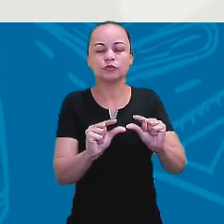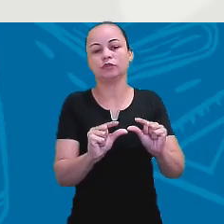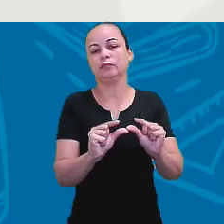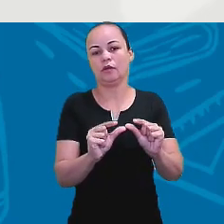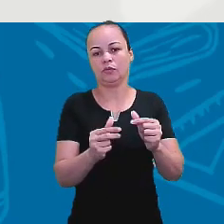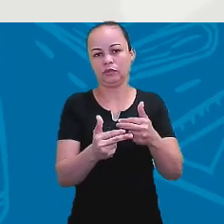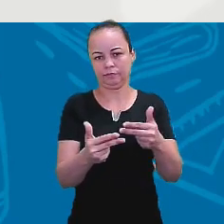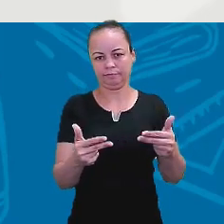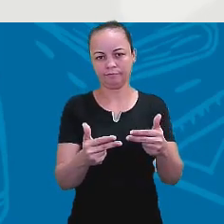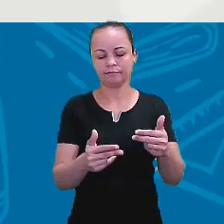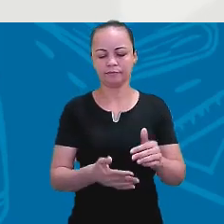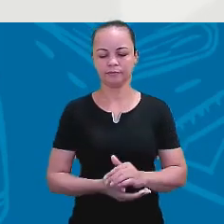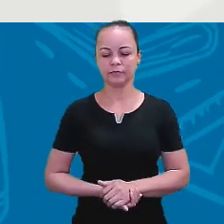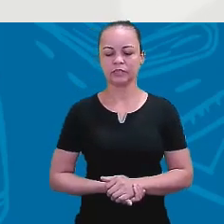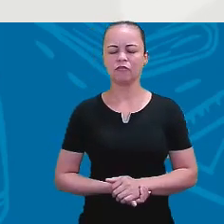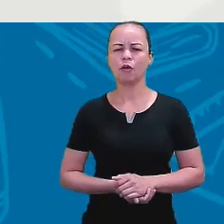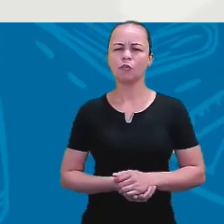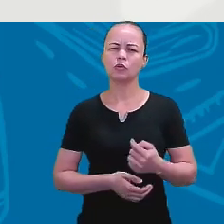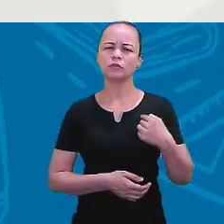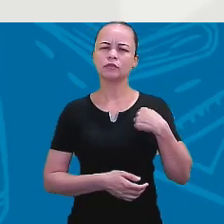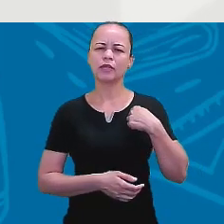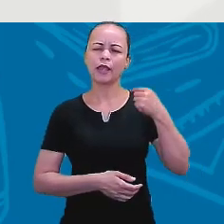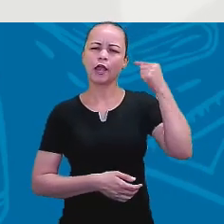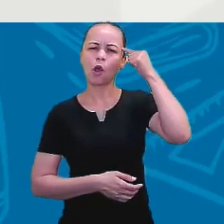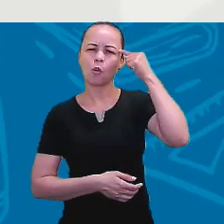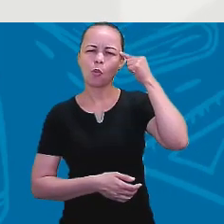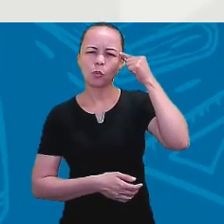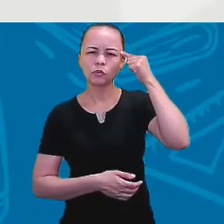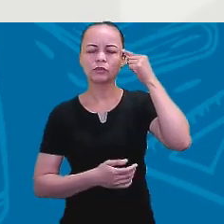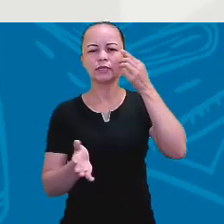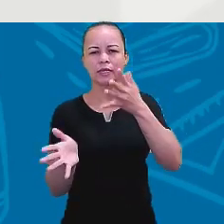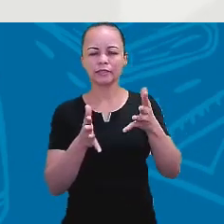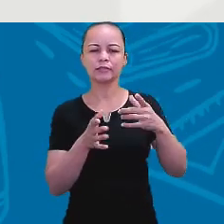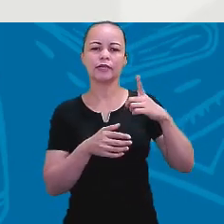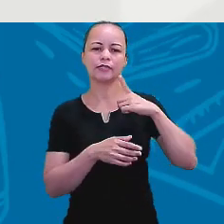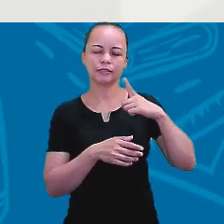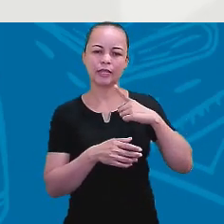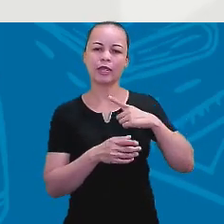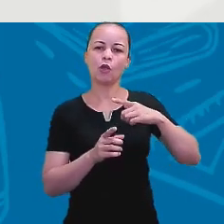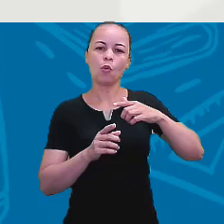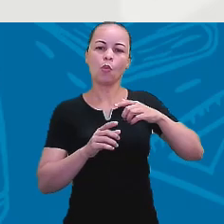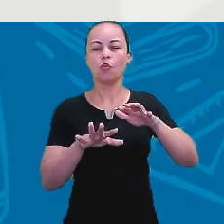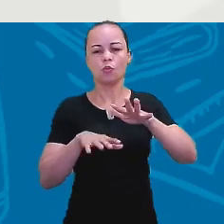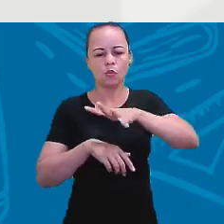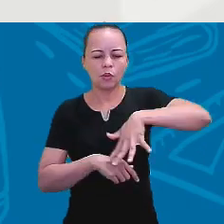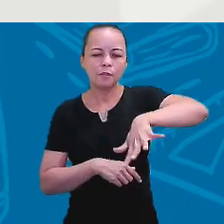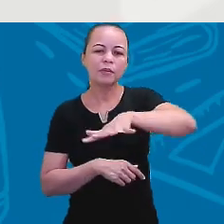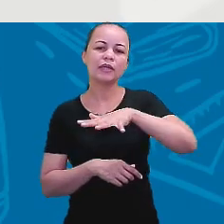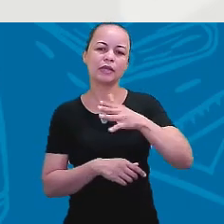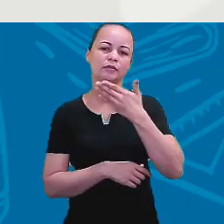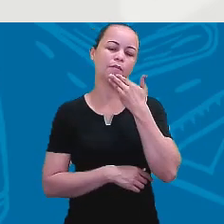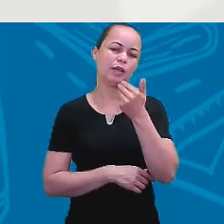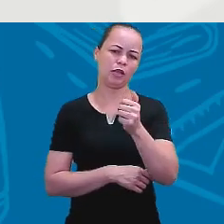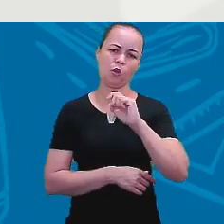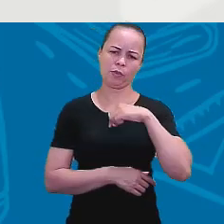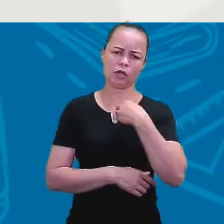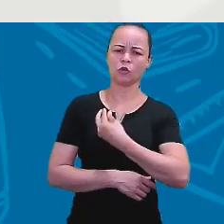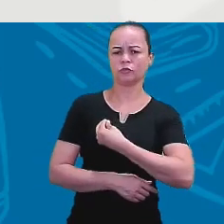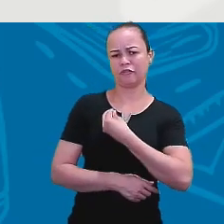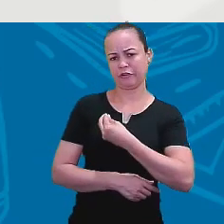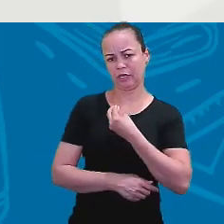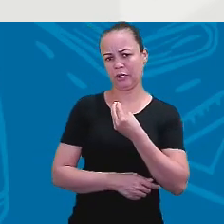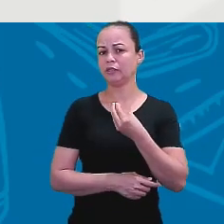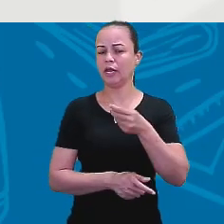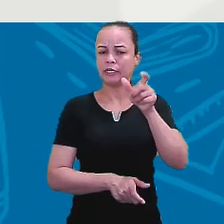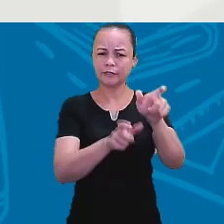vamos fazer essa reflexão para que a gente possa ter um ambiente cada vez melhor, tá certo? Para a nossa vida e para a vida